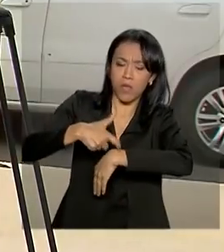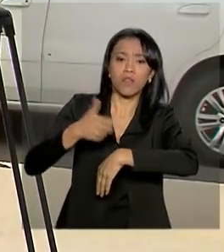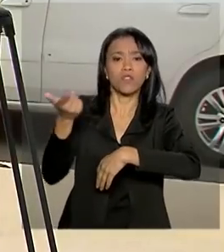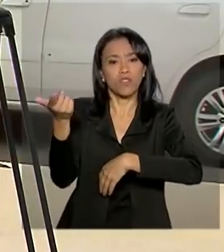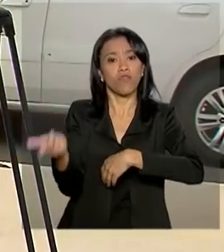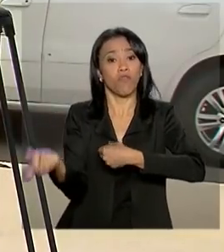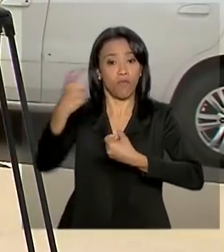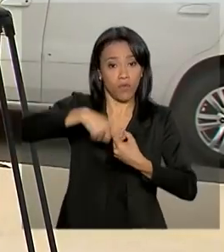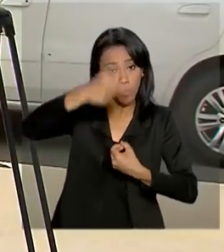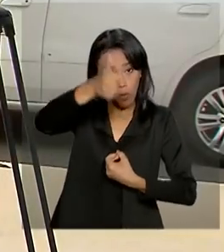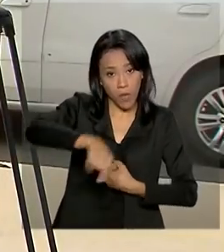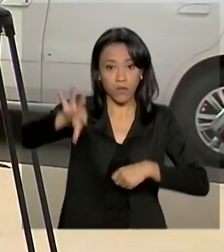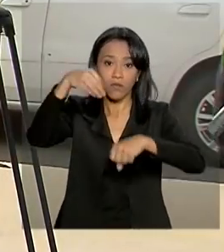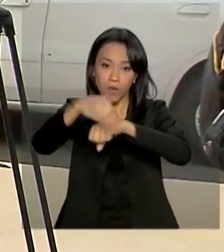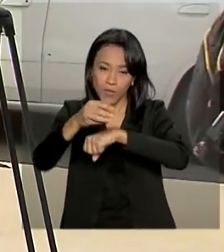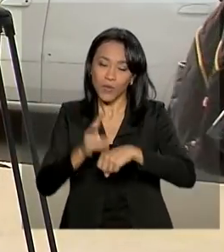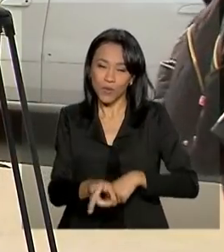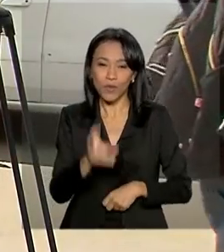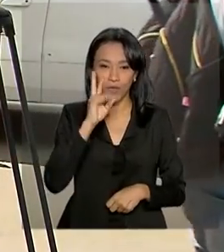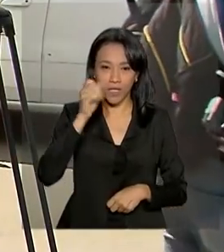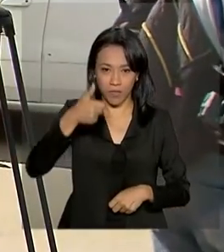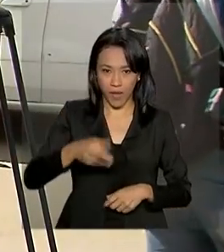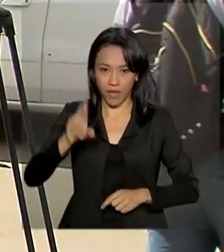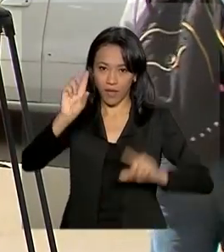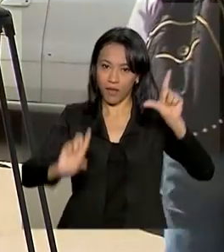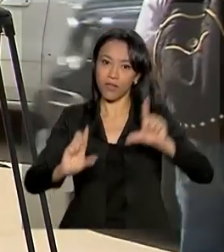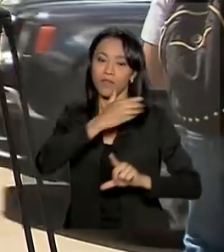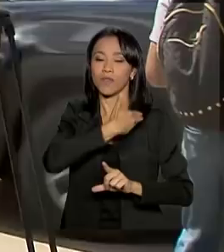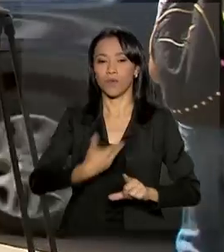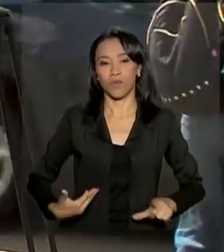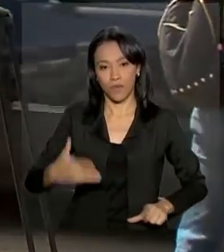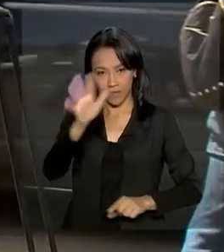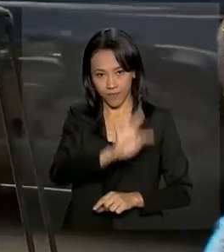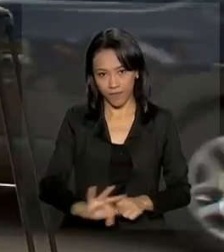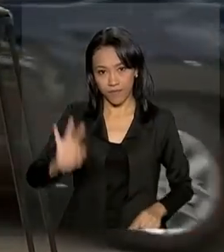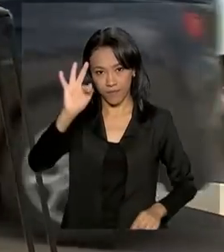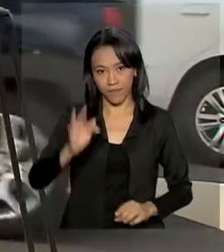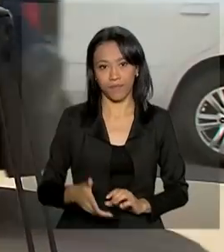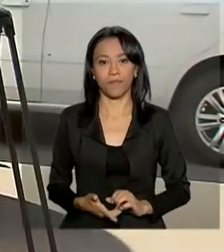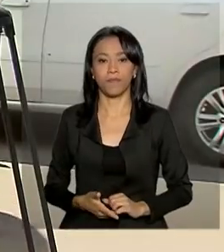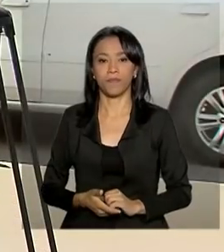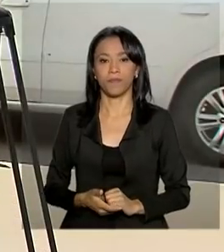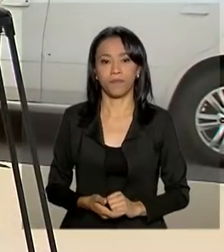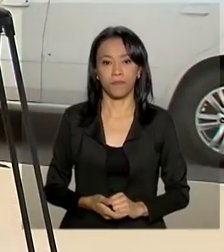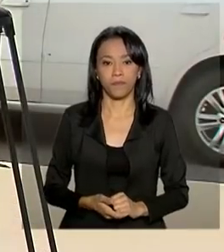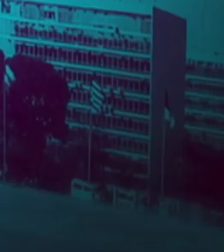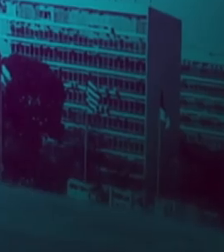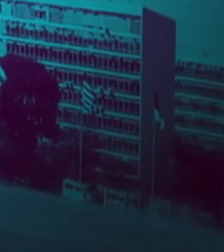mais informações. Continue com a gente na NBR, a TV do Governo Federal.